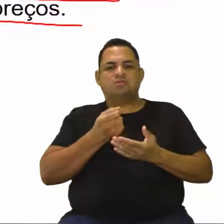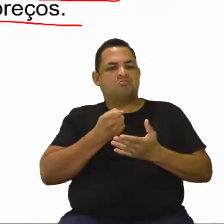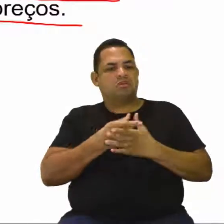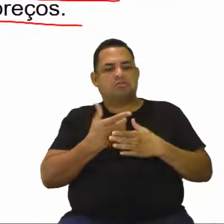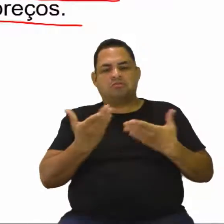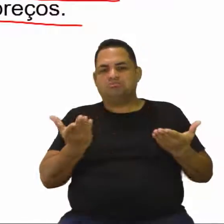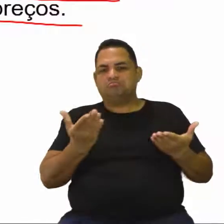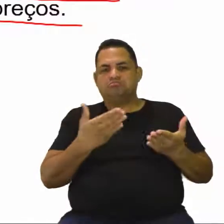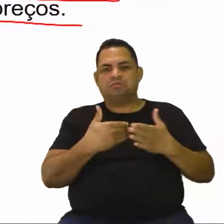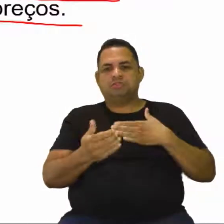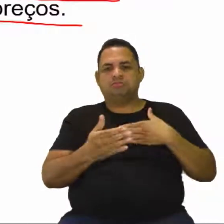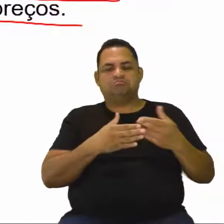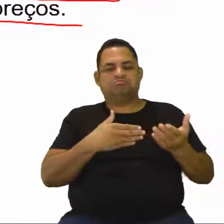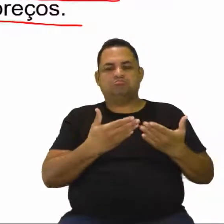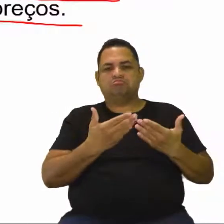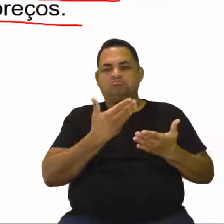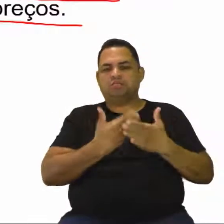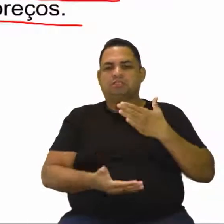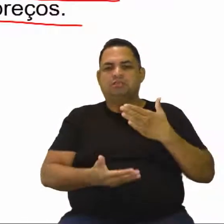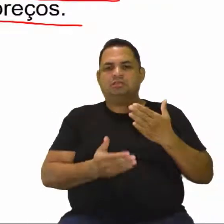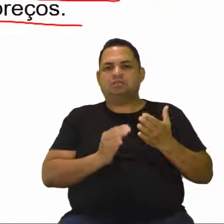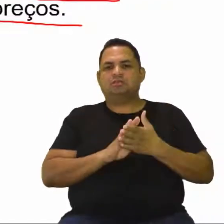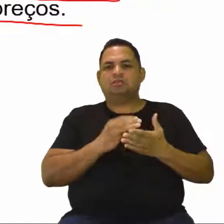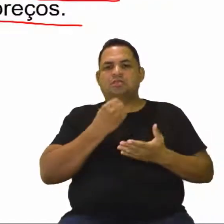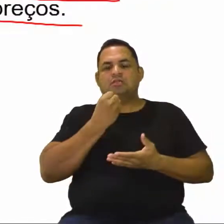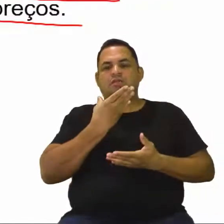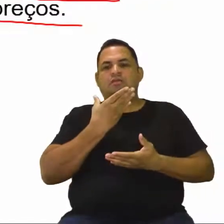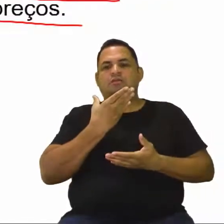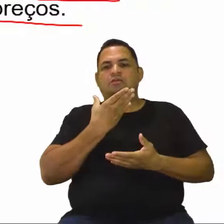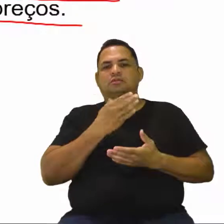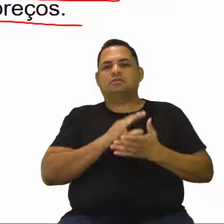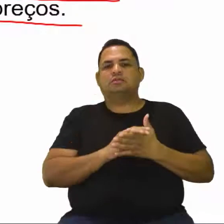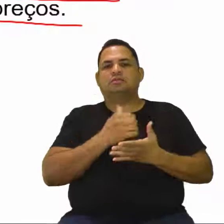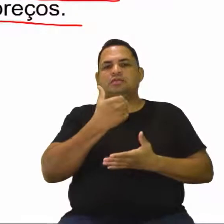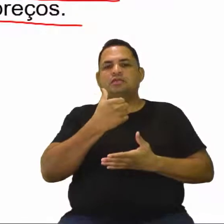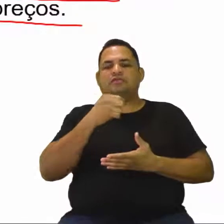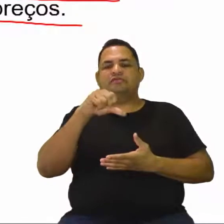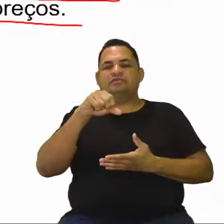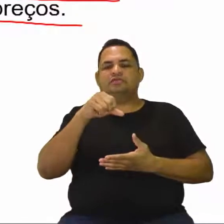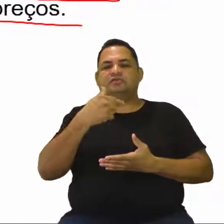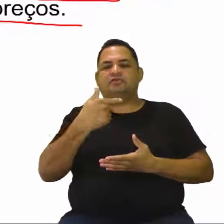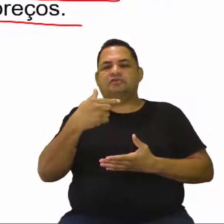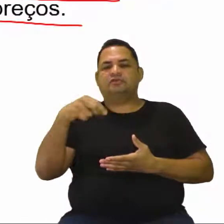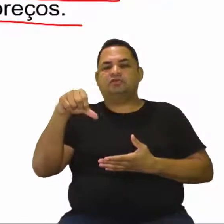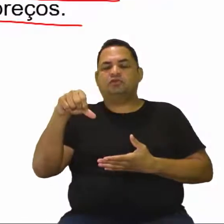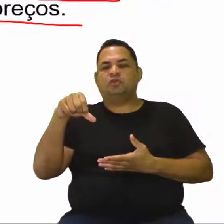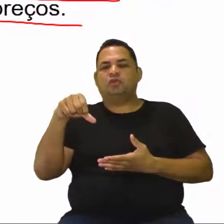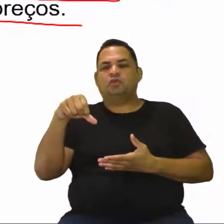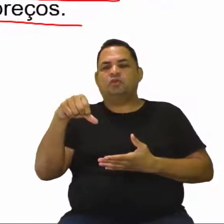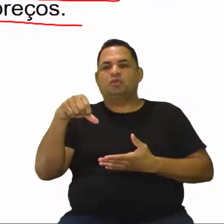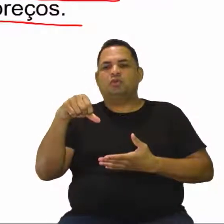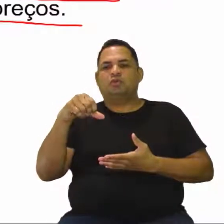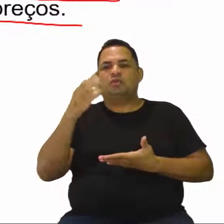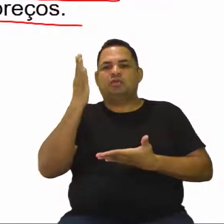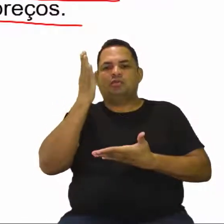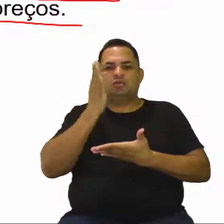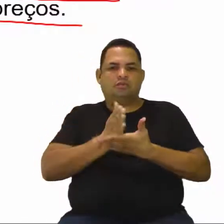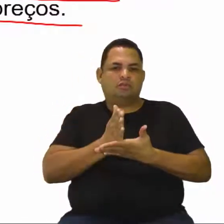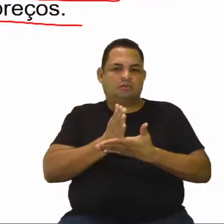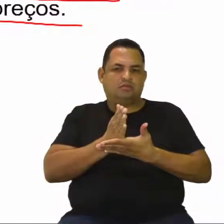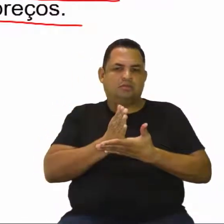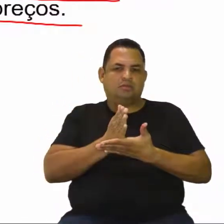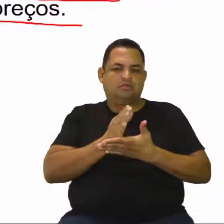vão, infelizmente. Mas isso foi bom, porque em 1929 vai rachar